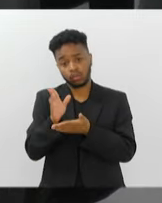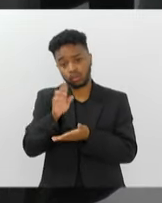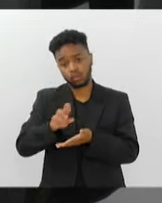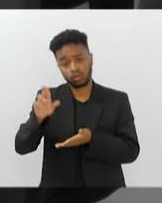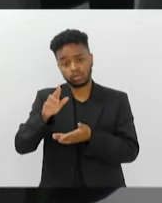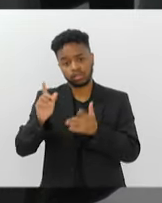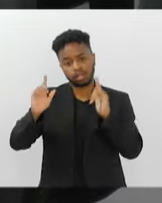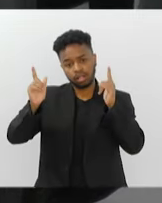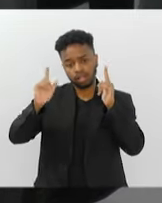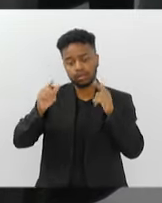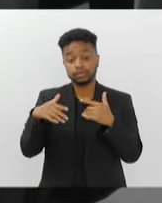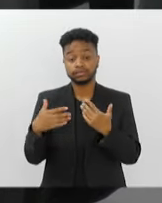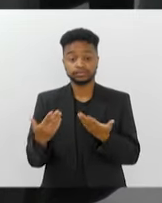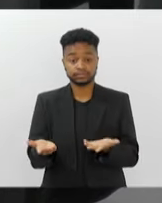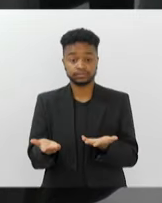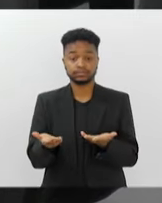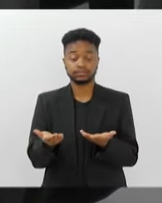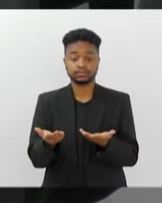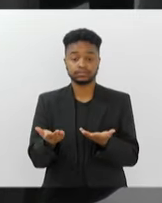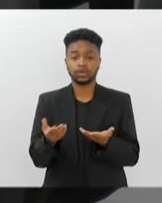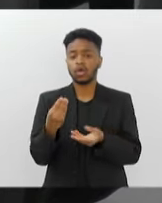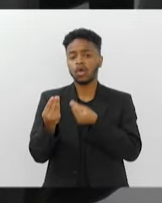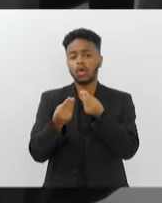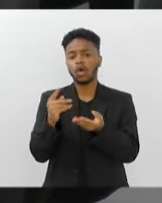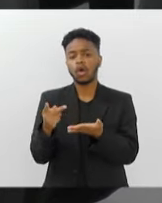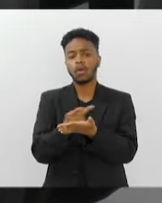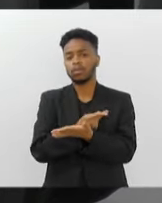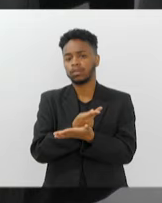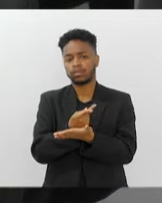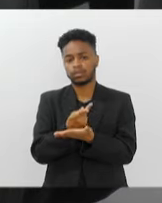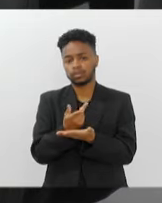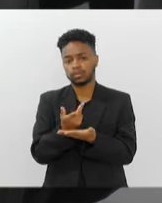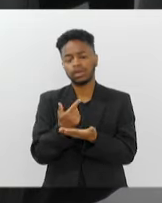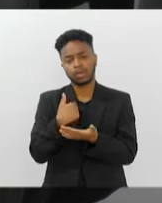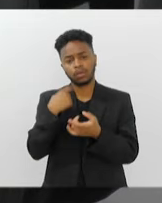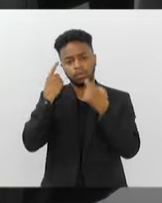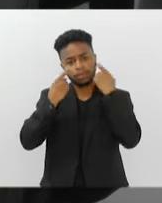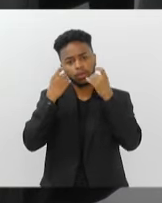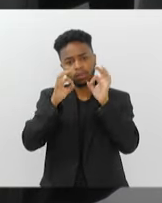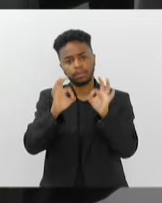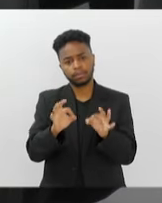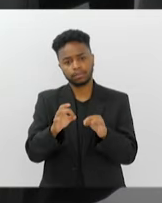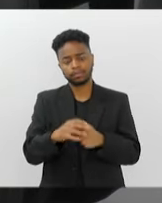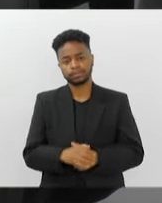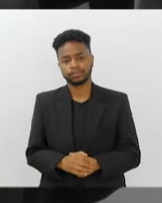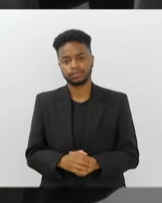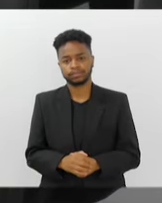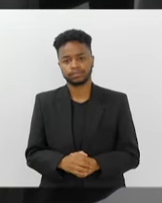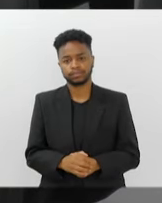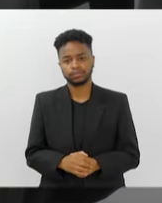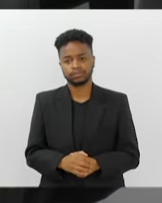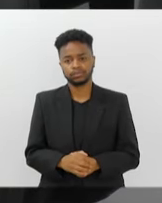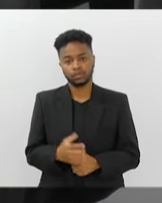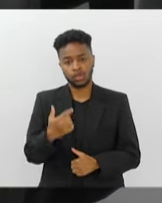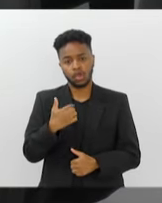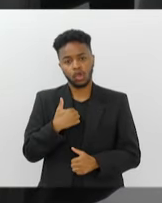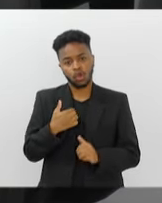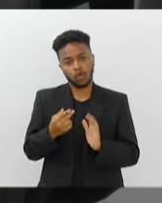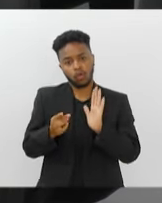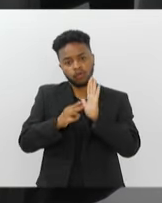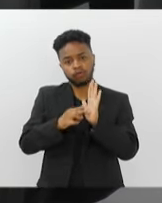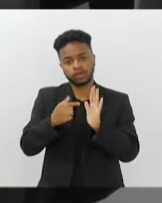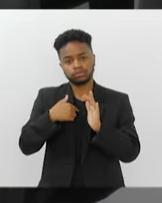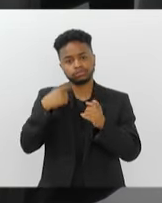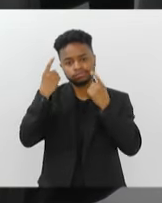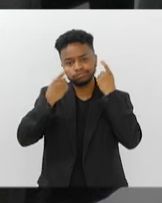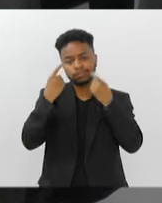diversão enfim como que será feito isso eu estou muito preocupada com isso eu confesso que eu estou preocupada que vai